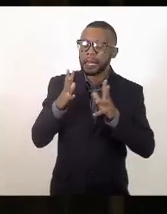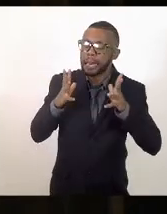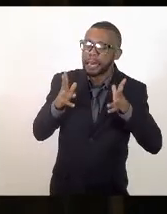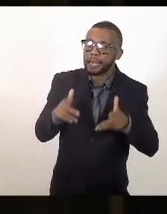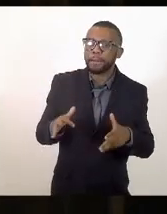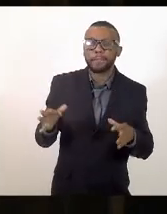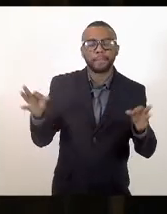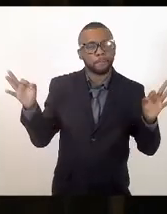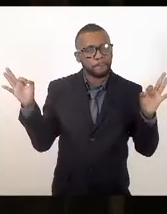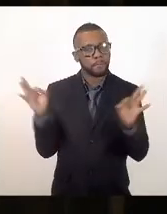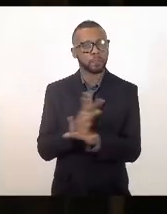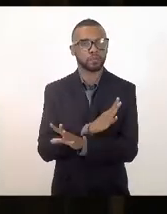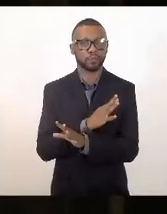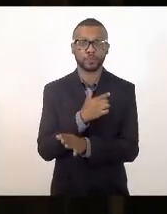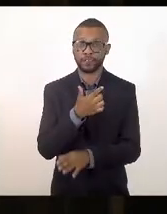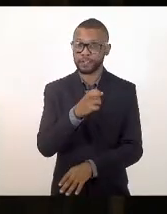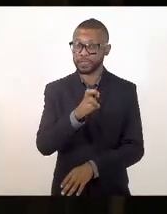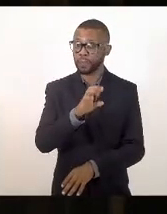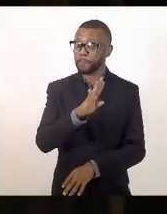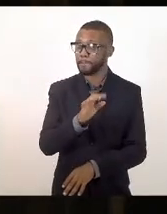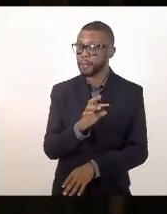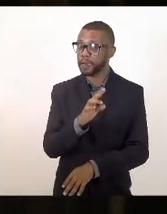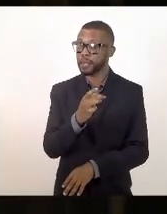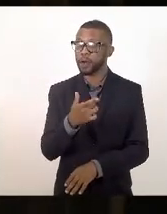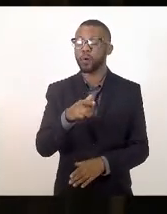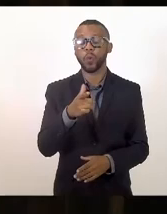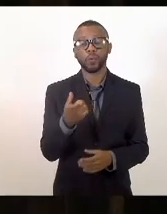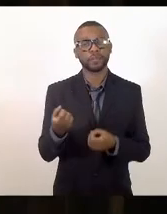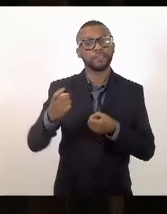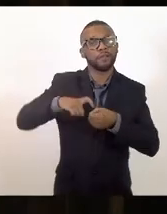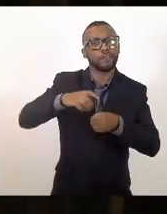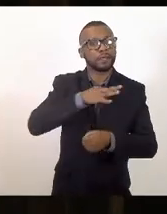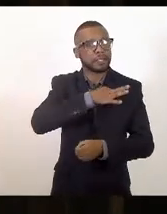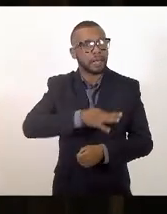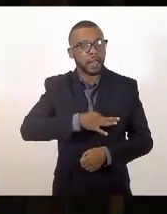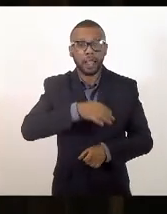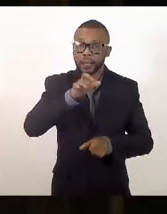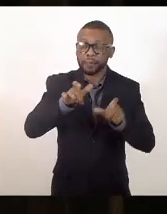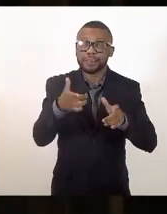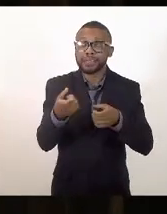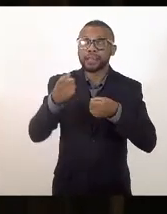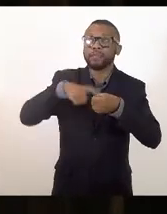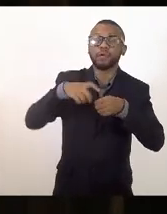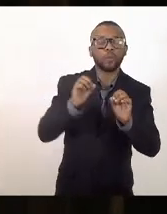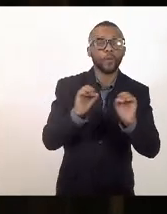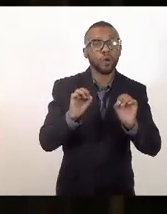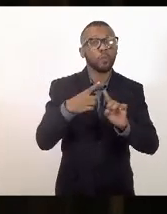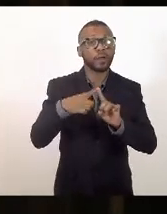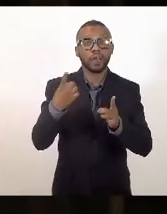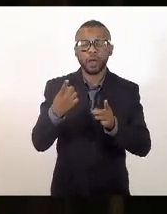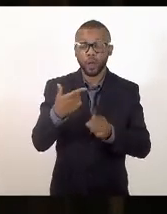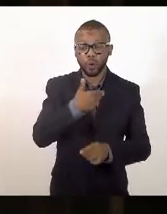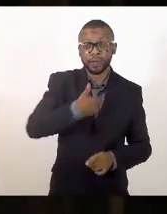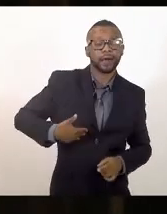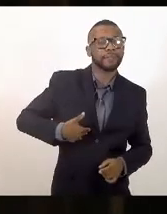25 bilhões devolve a dignidade àquelas pessoas, aliás, devolve não, porque o Estado nunca conseguiu